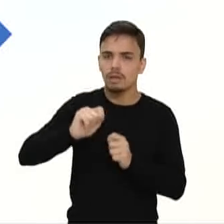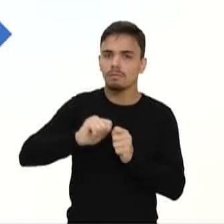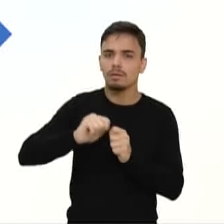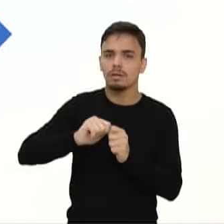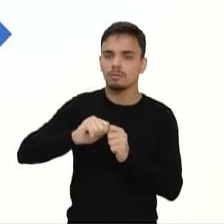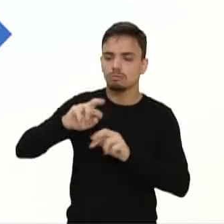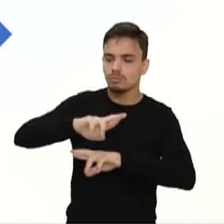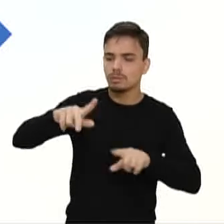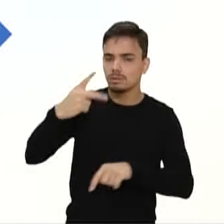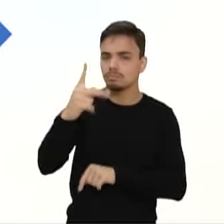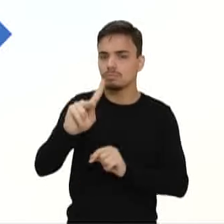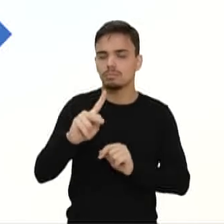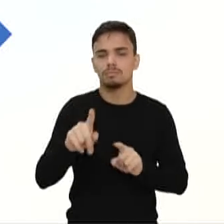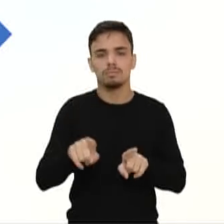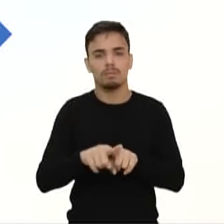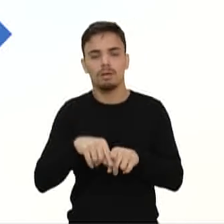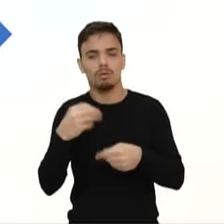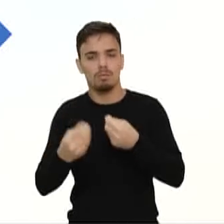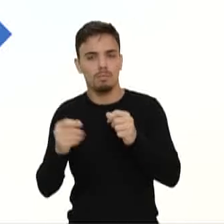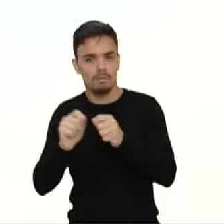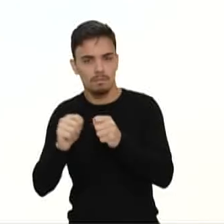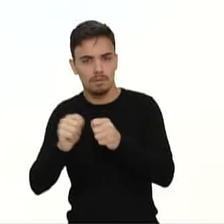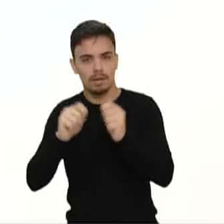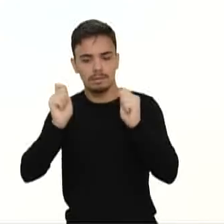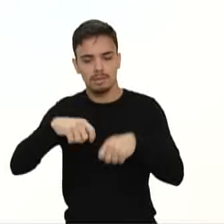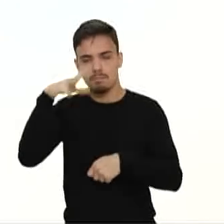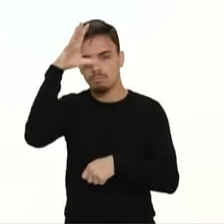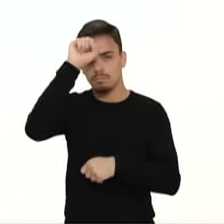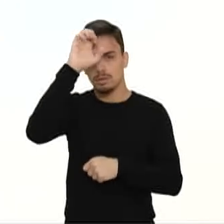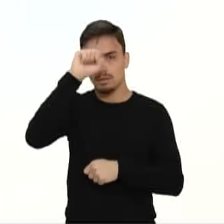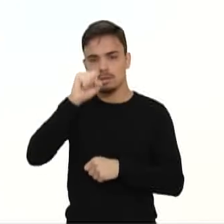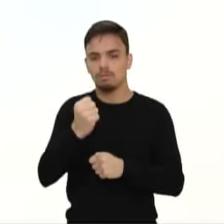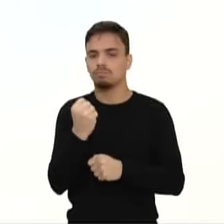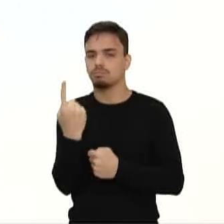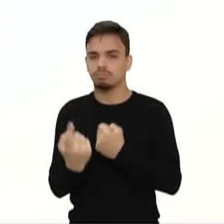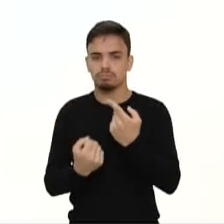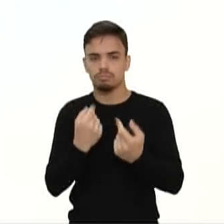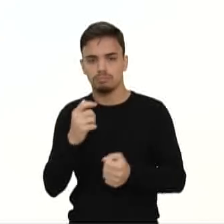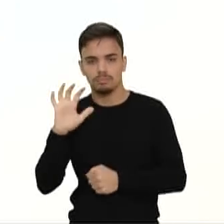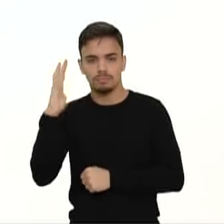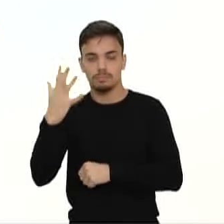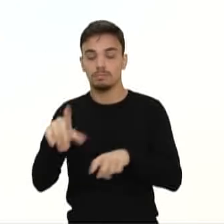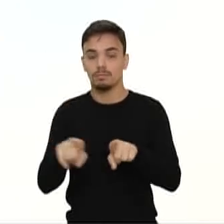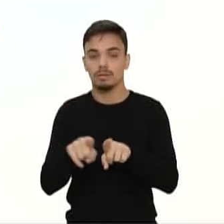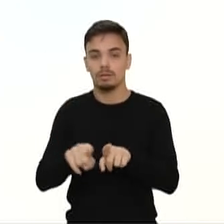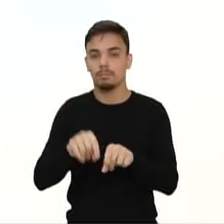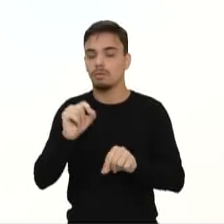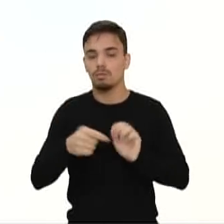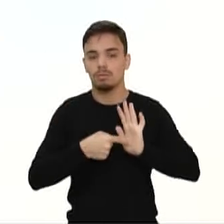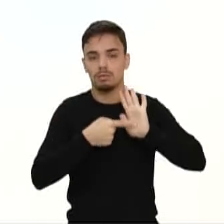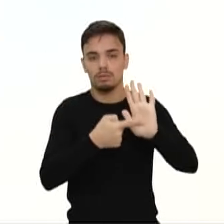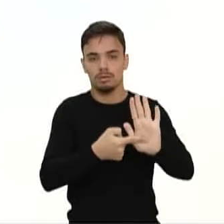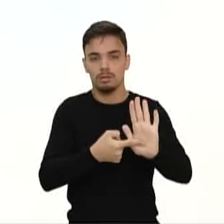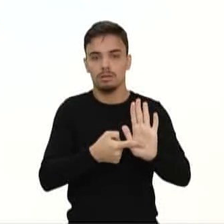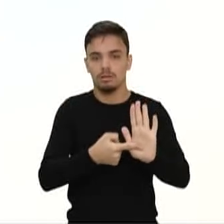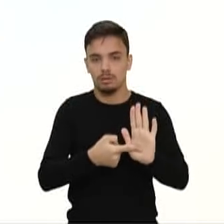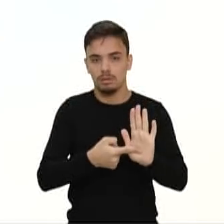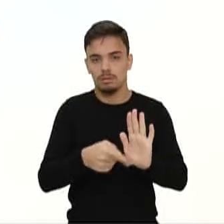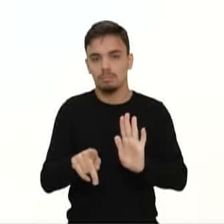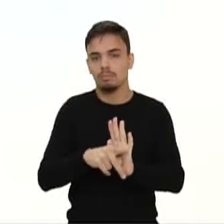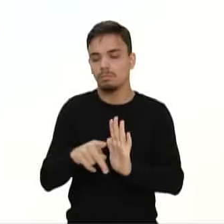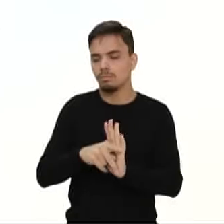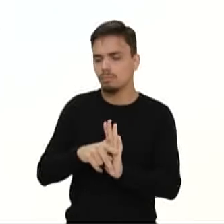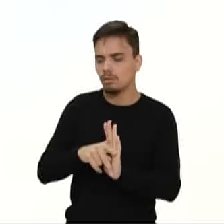reage e o que consegue aprender em diversas situações. Já no que se refere à tão